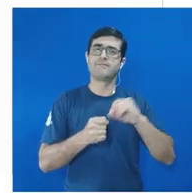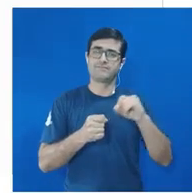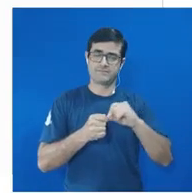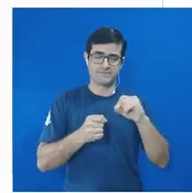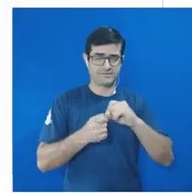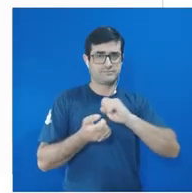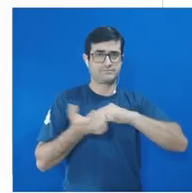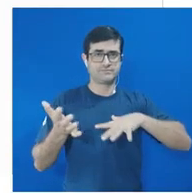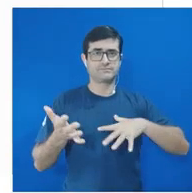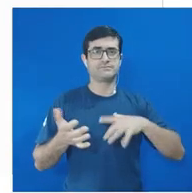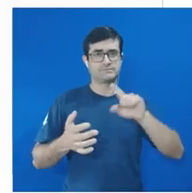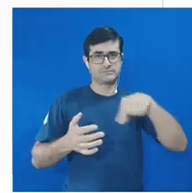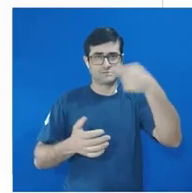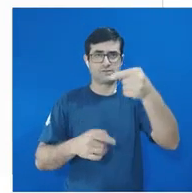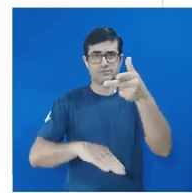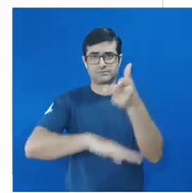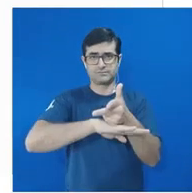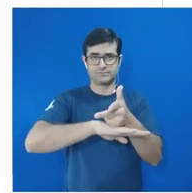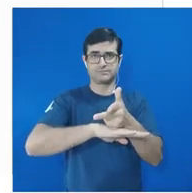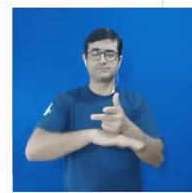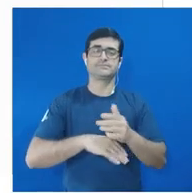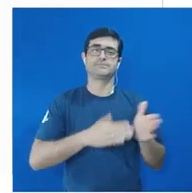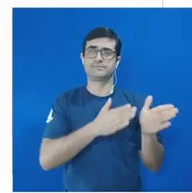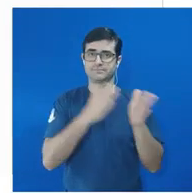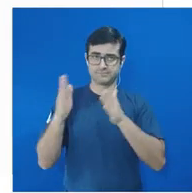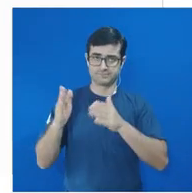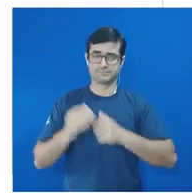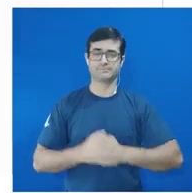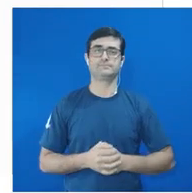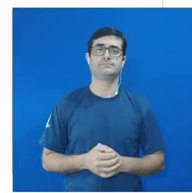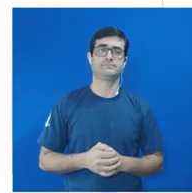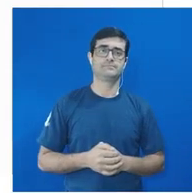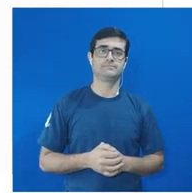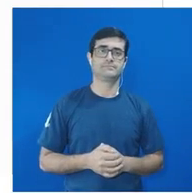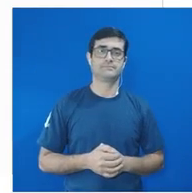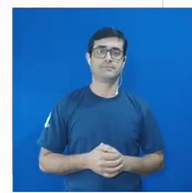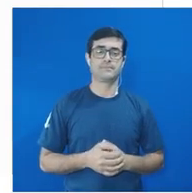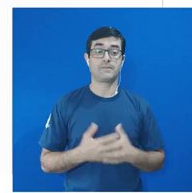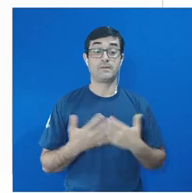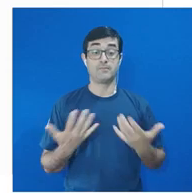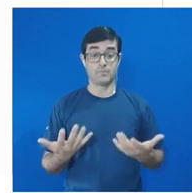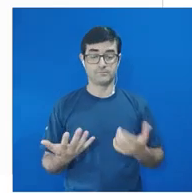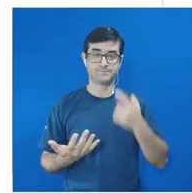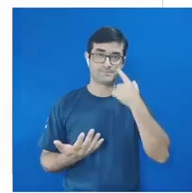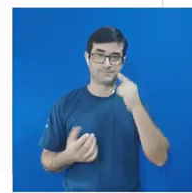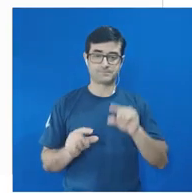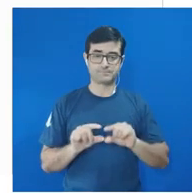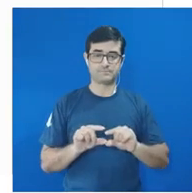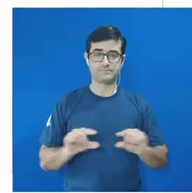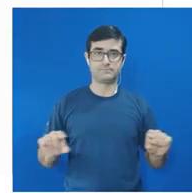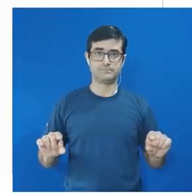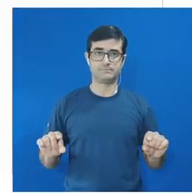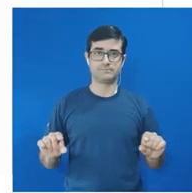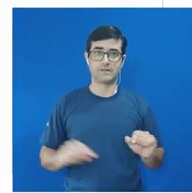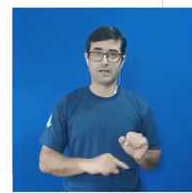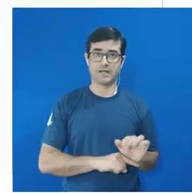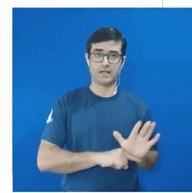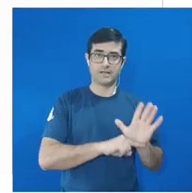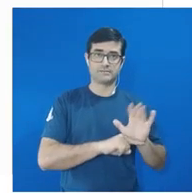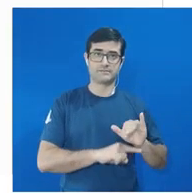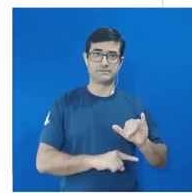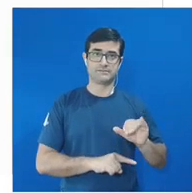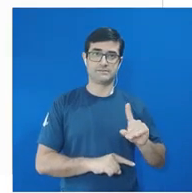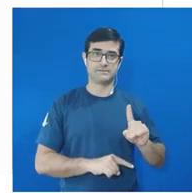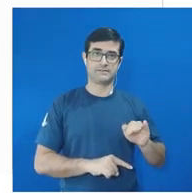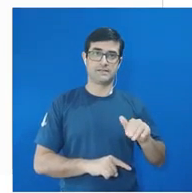fazer um exercício justamente na próxima videoaula falando sobre isso. Bom, o que são os gases ideais versus reais,